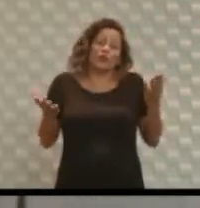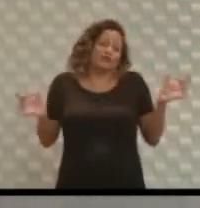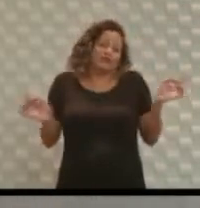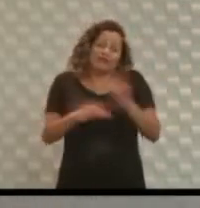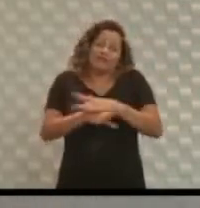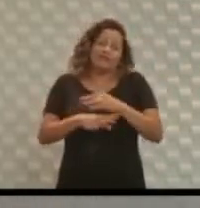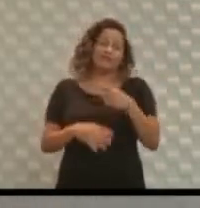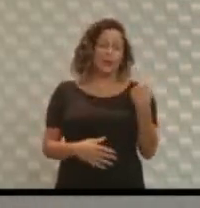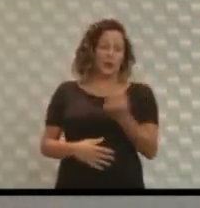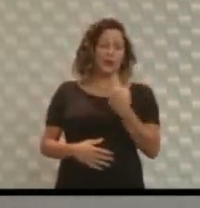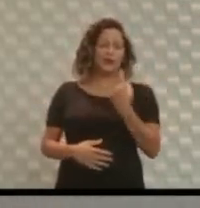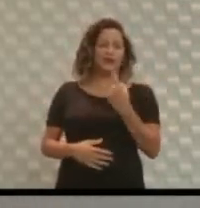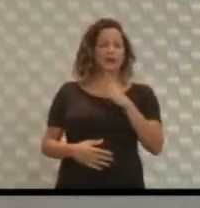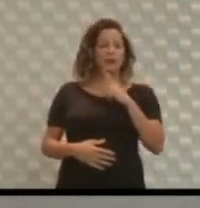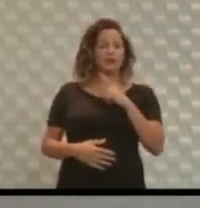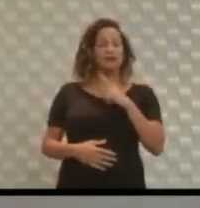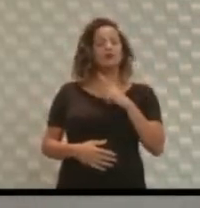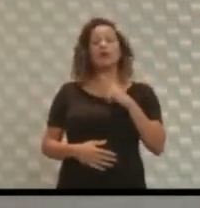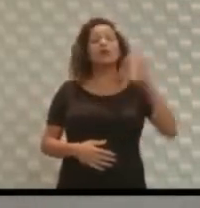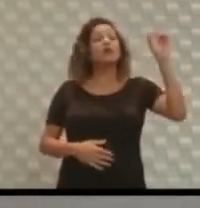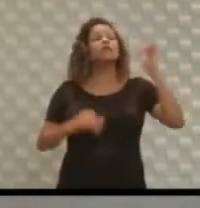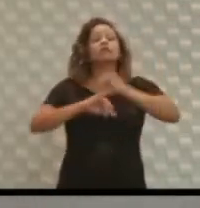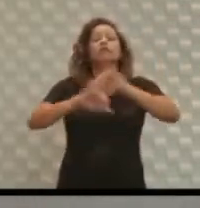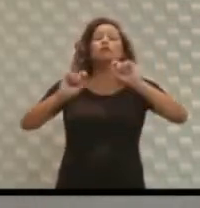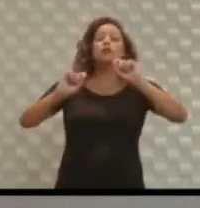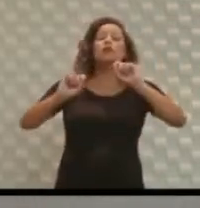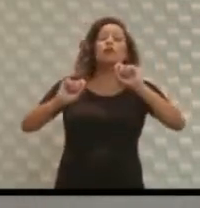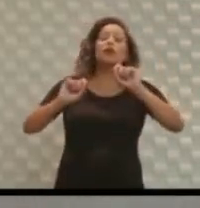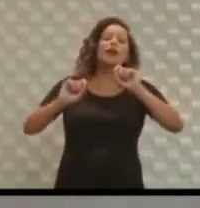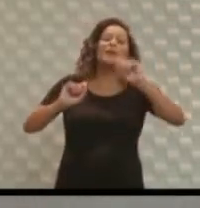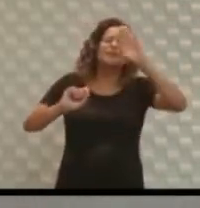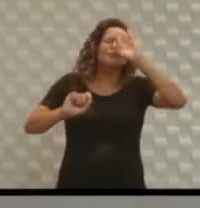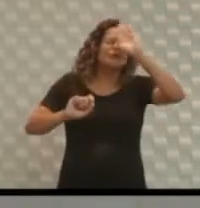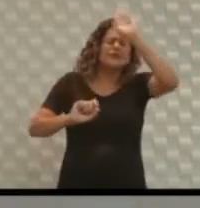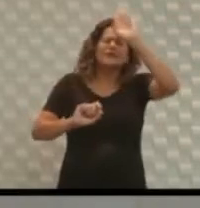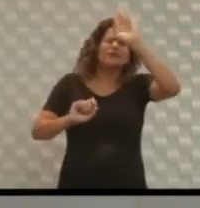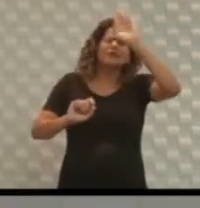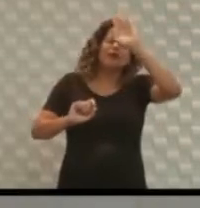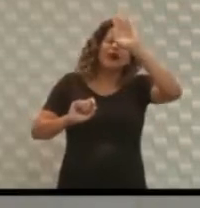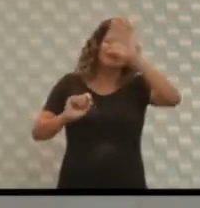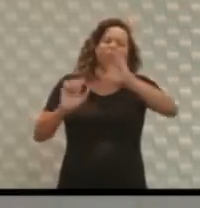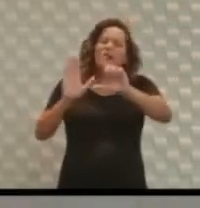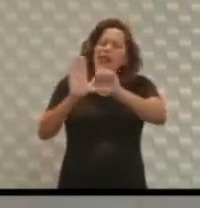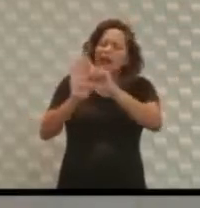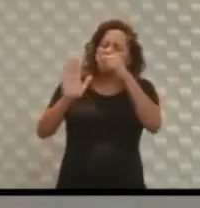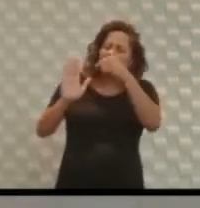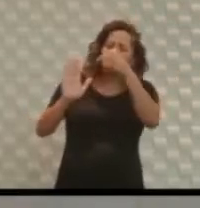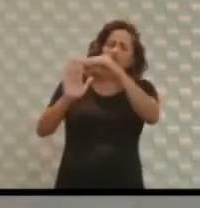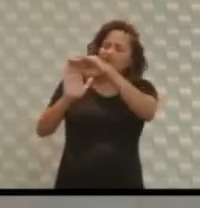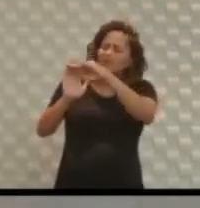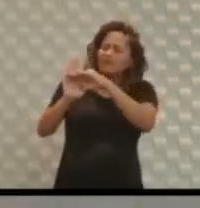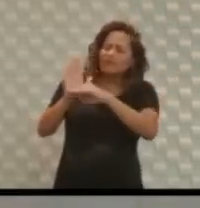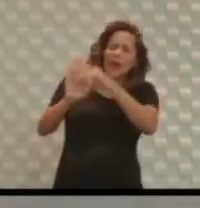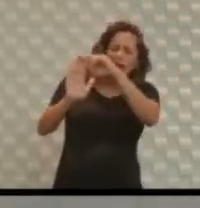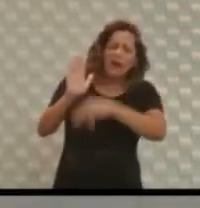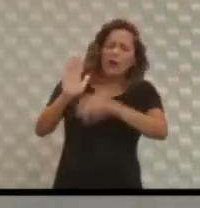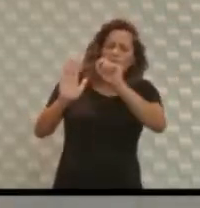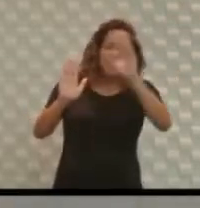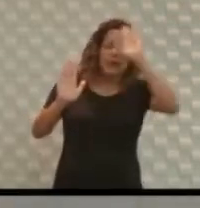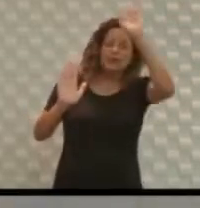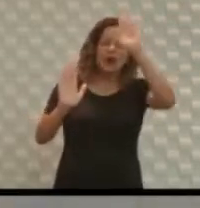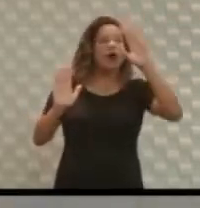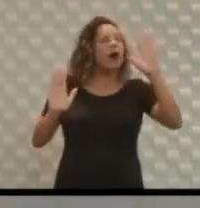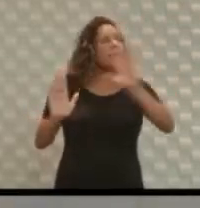por isso. Deus diz que o grande mandamento é esse: amar ao Senhor Deus sobre todas as coisas. Deus tem que estar em